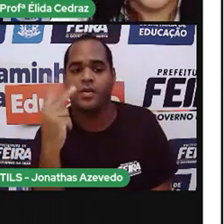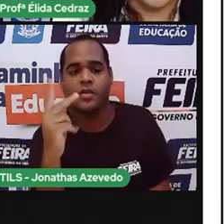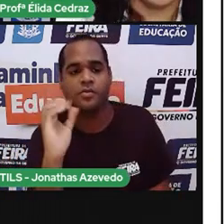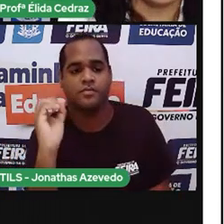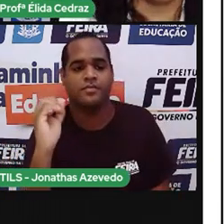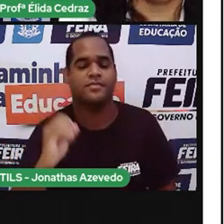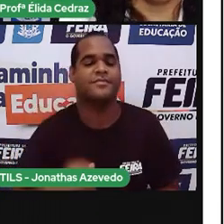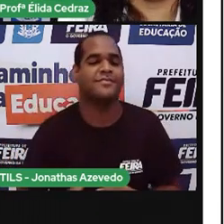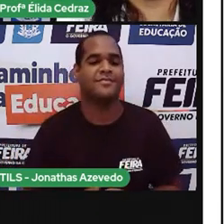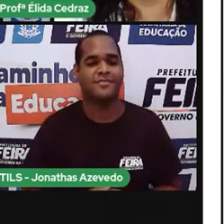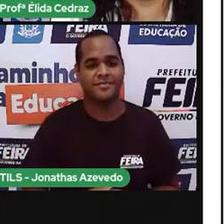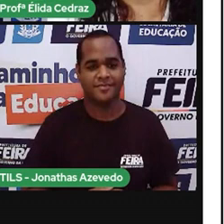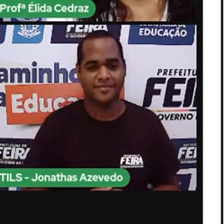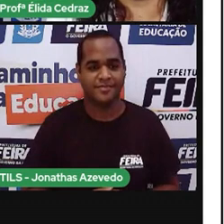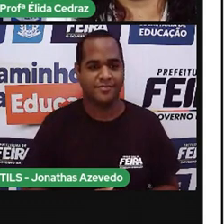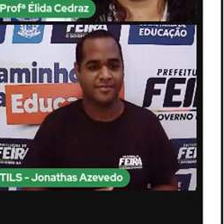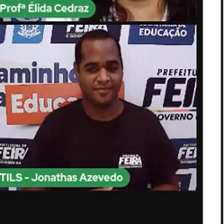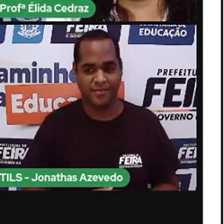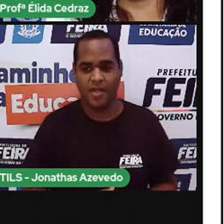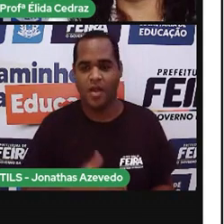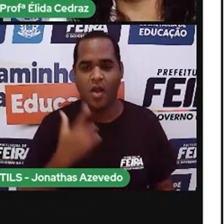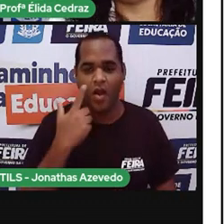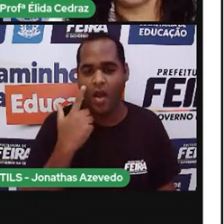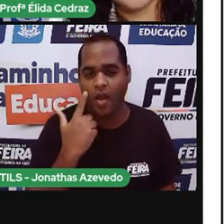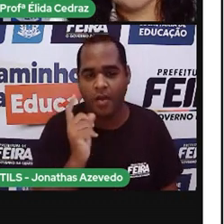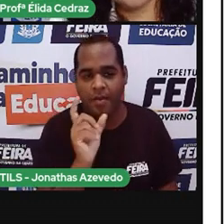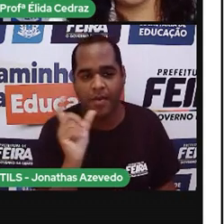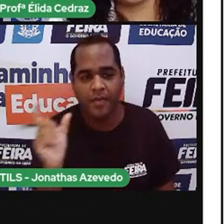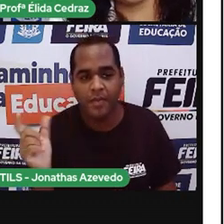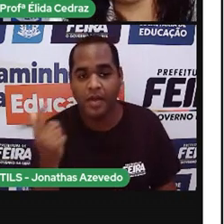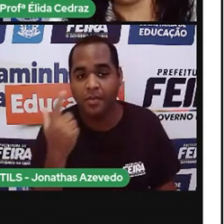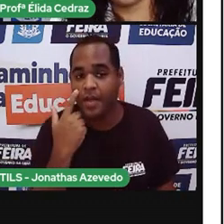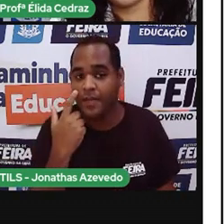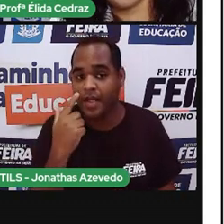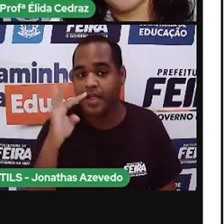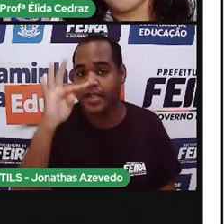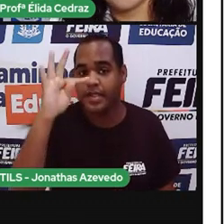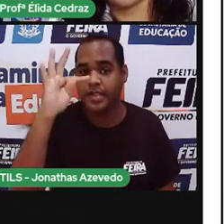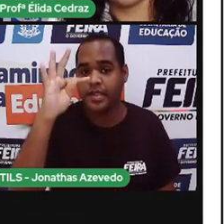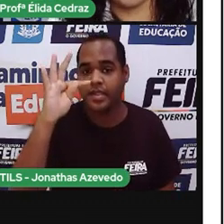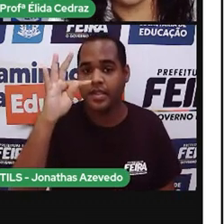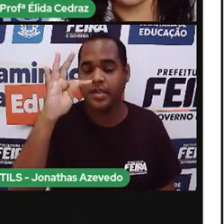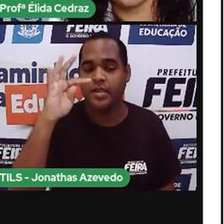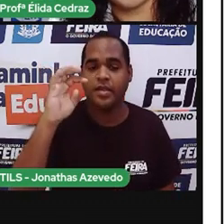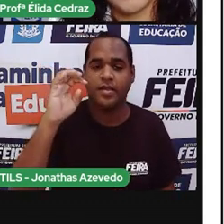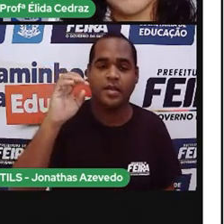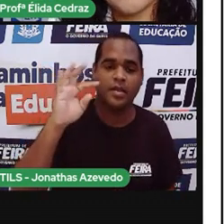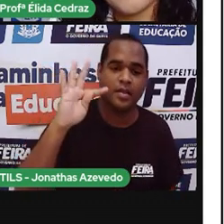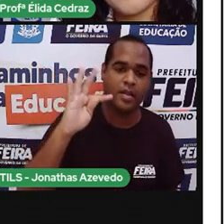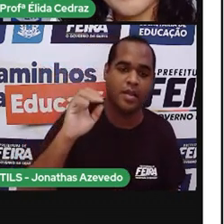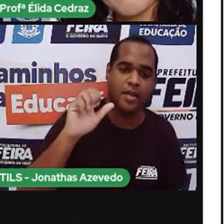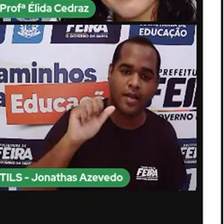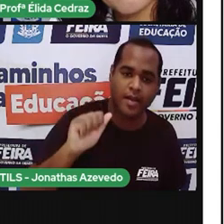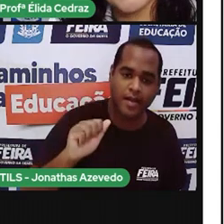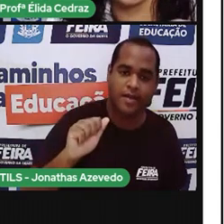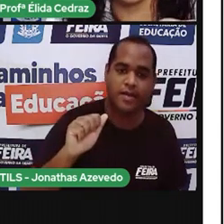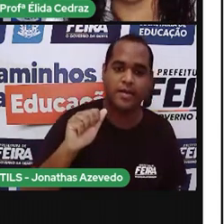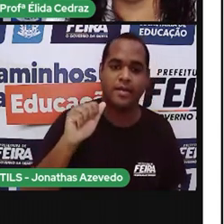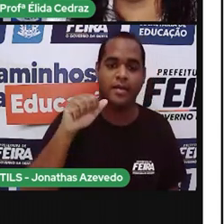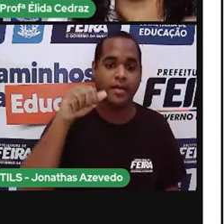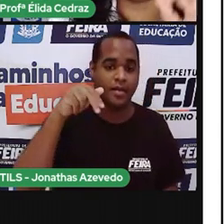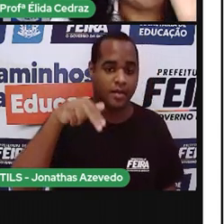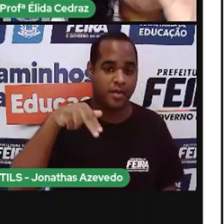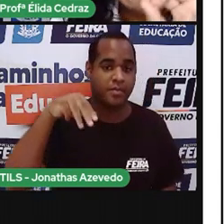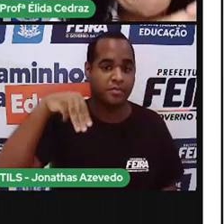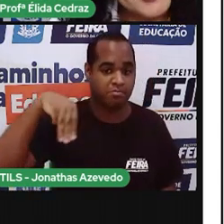tamborzinho. Olha bem para as palavrinhas, ó. T embaixo de T, A embaixo de A, M embaixo